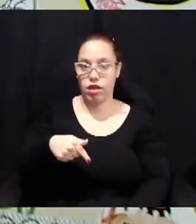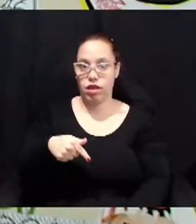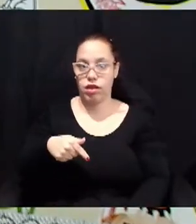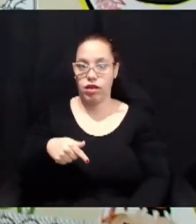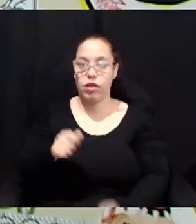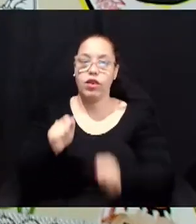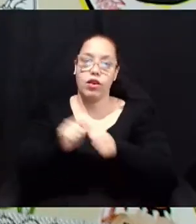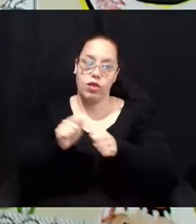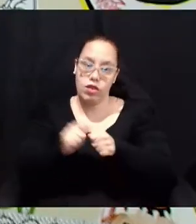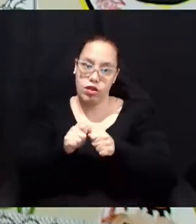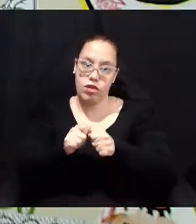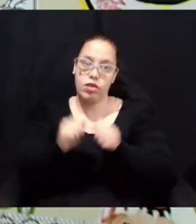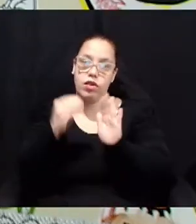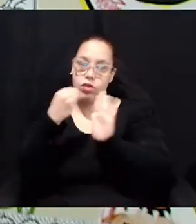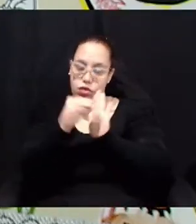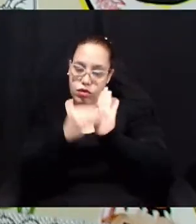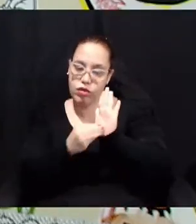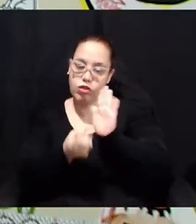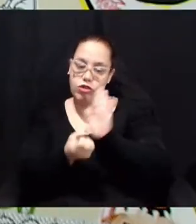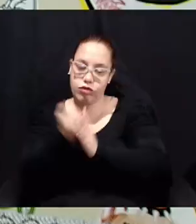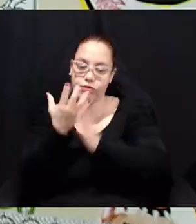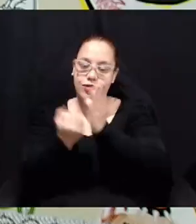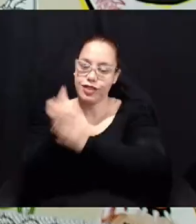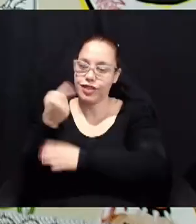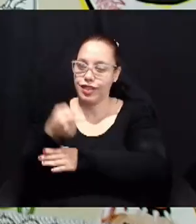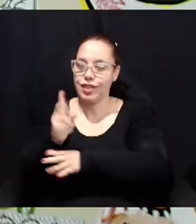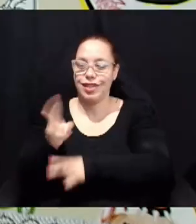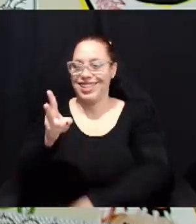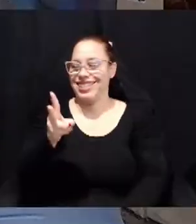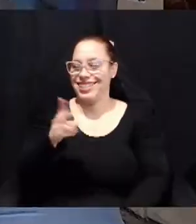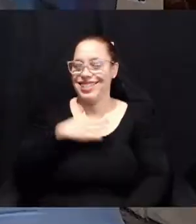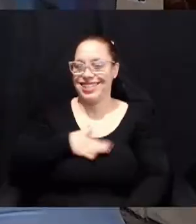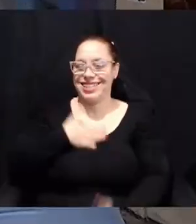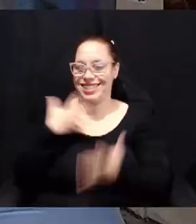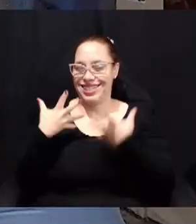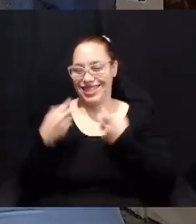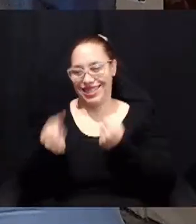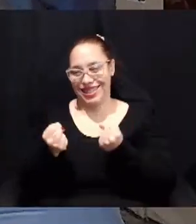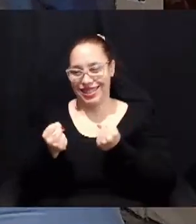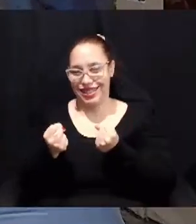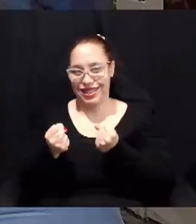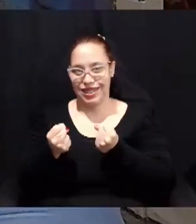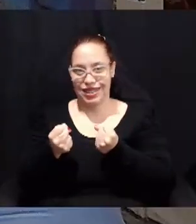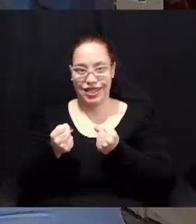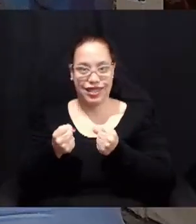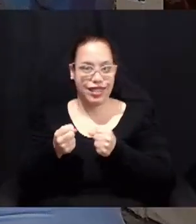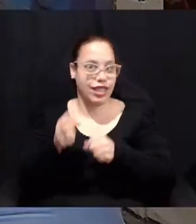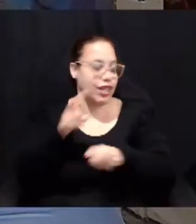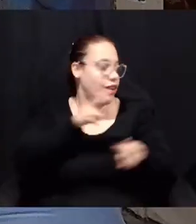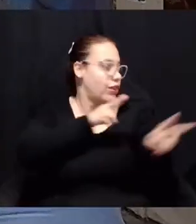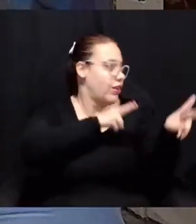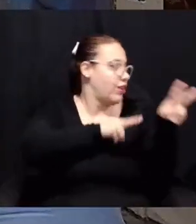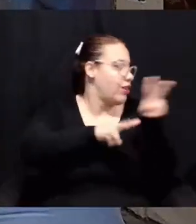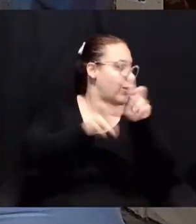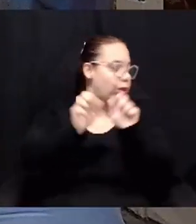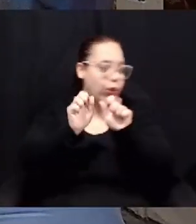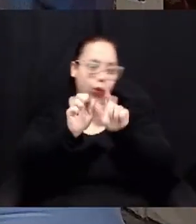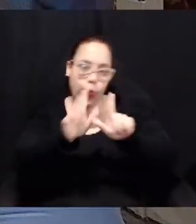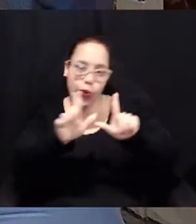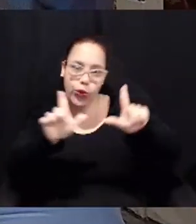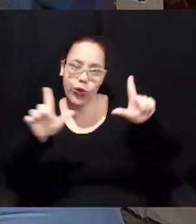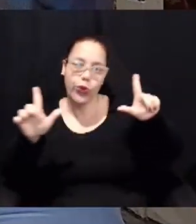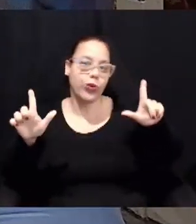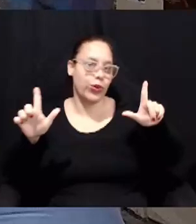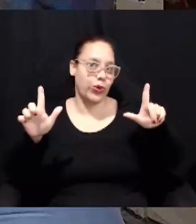lançamento aqui e elas sempre foram muito receptivas, né? A gente está vendo aqui pela decoração que é um espaço